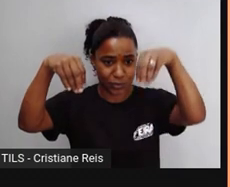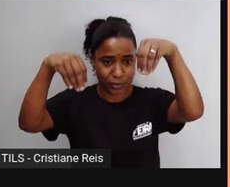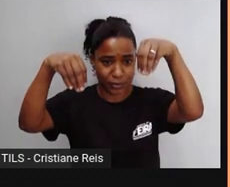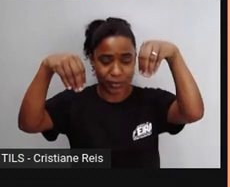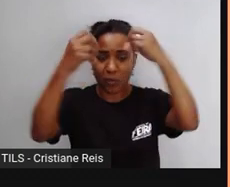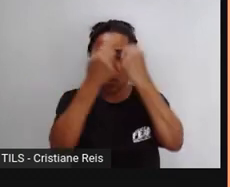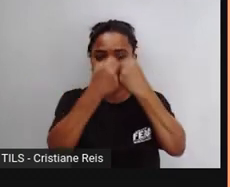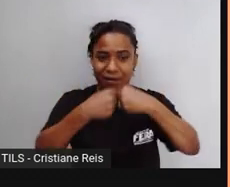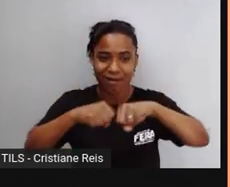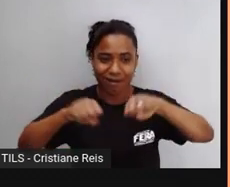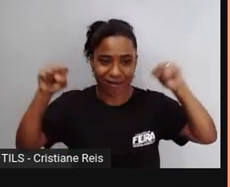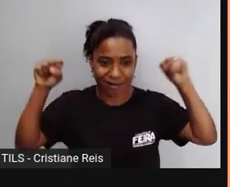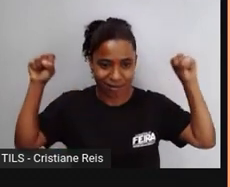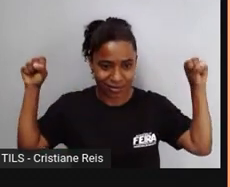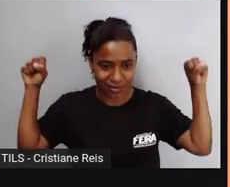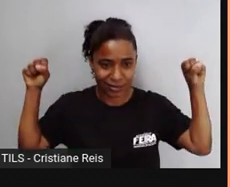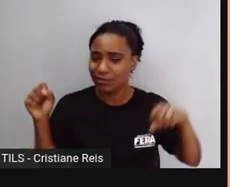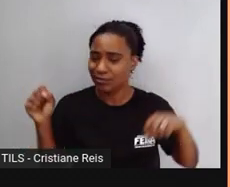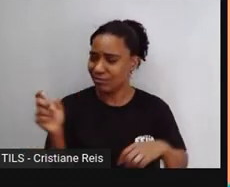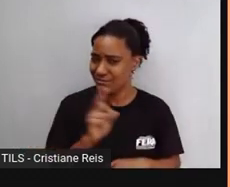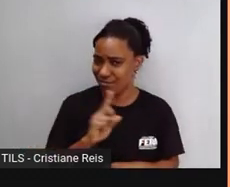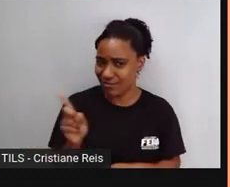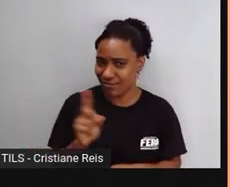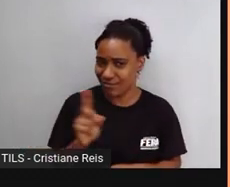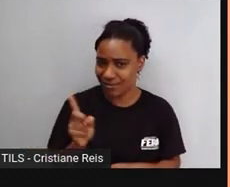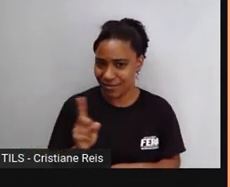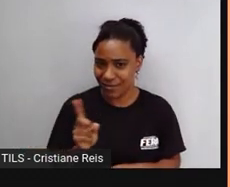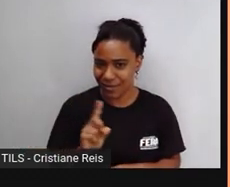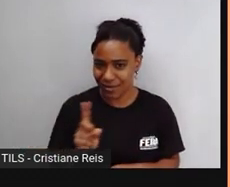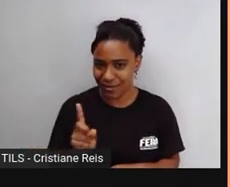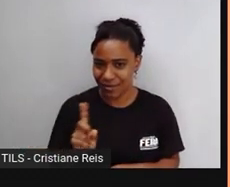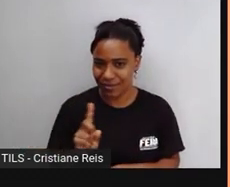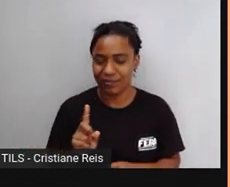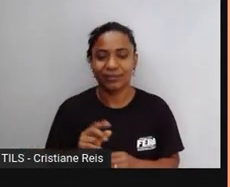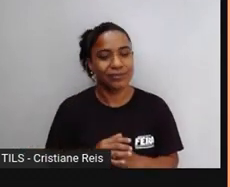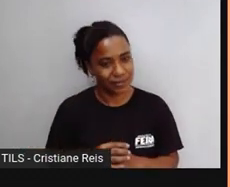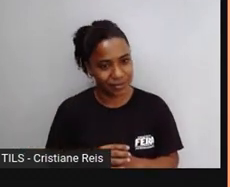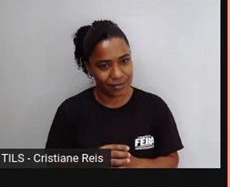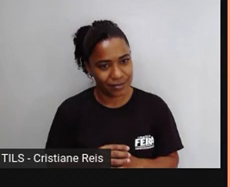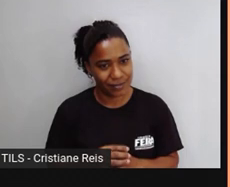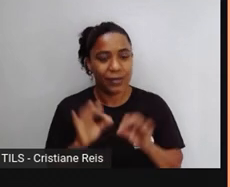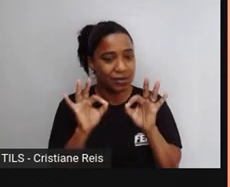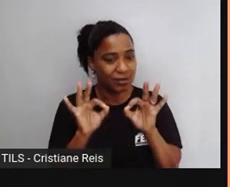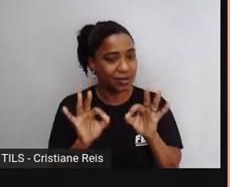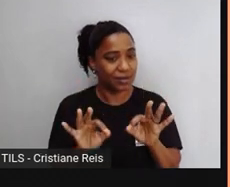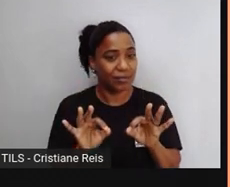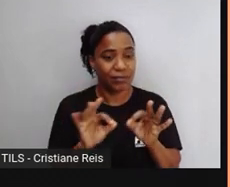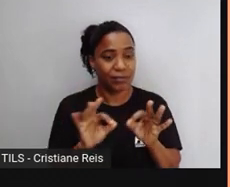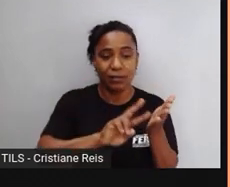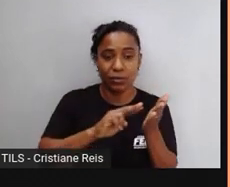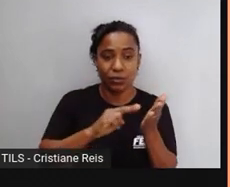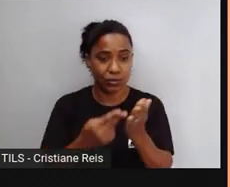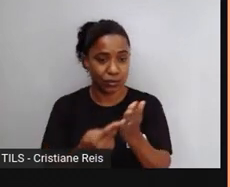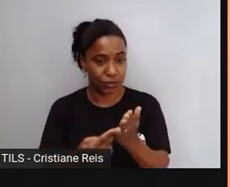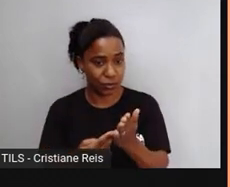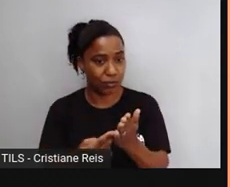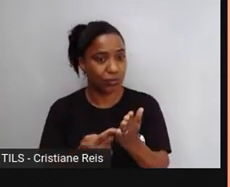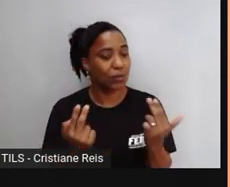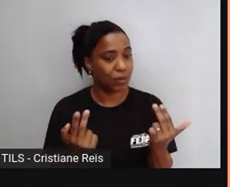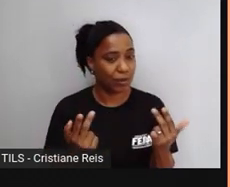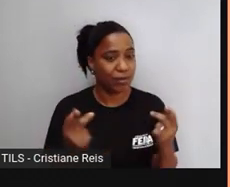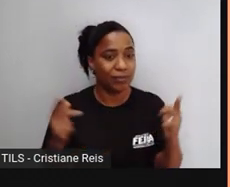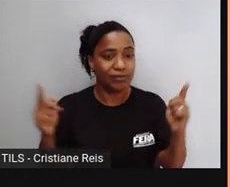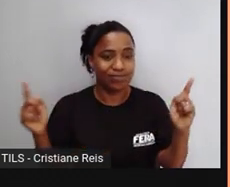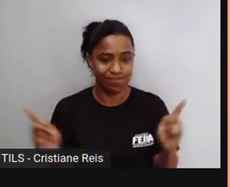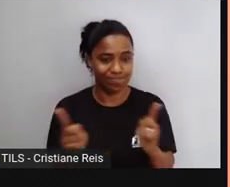grandes. E da mesma maneira aqui, porque nós traduzimos, né? Exatamente igual. A única diferença é que